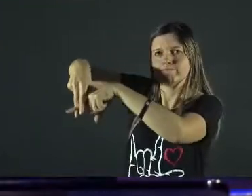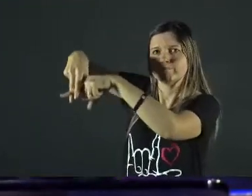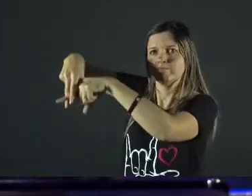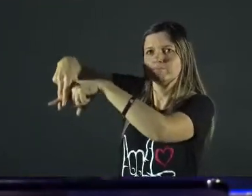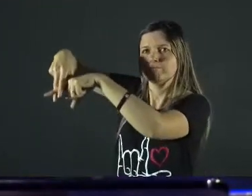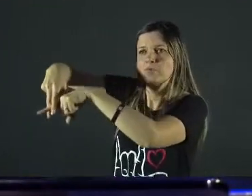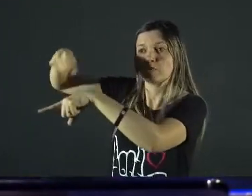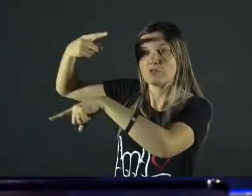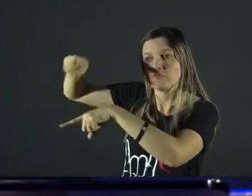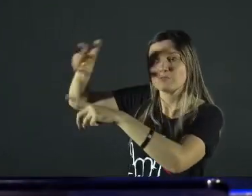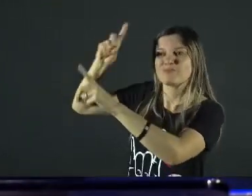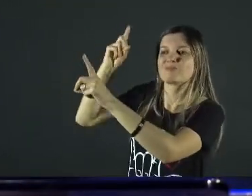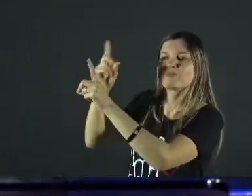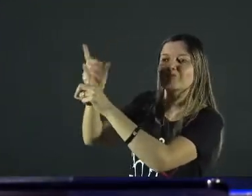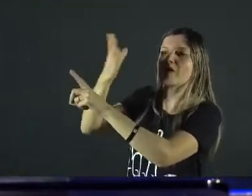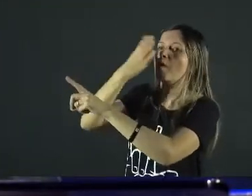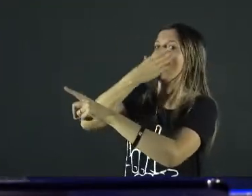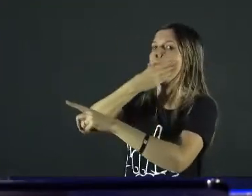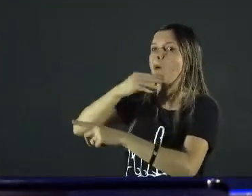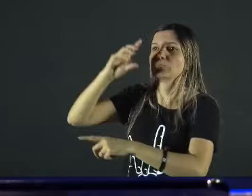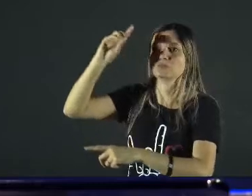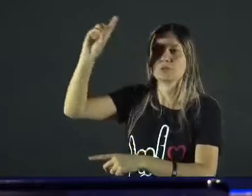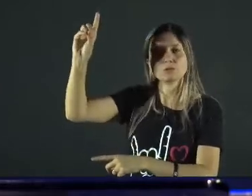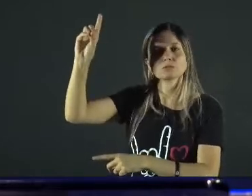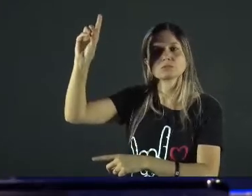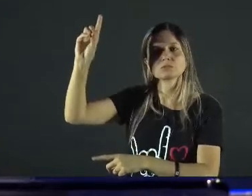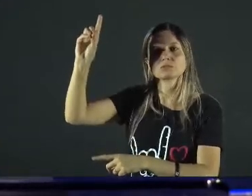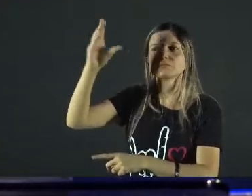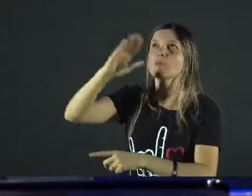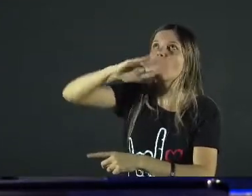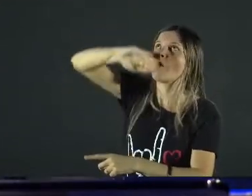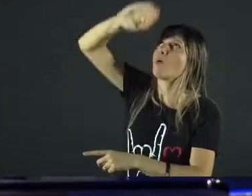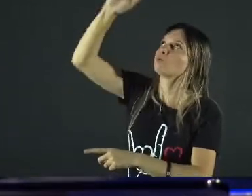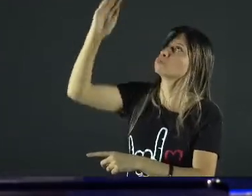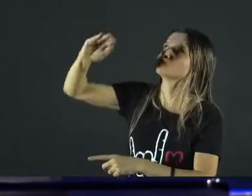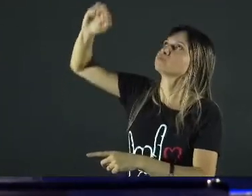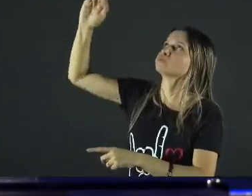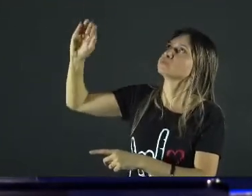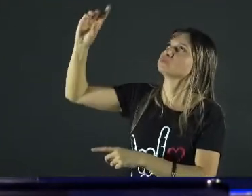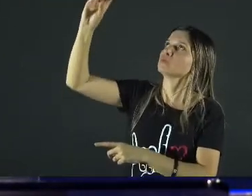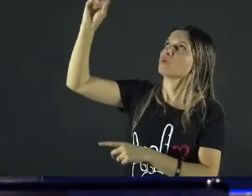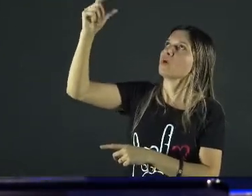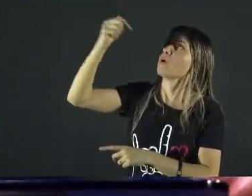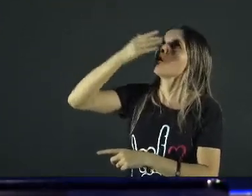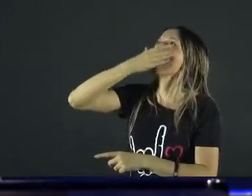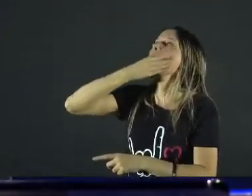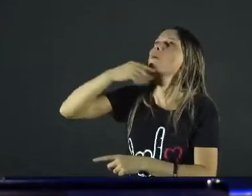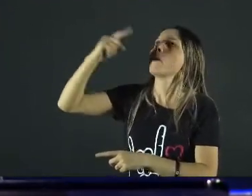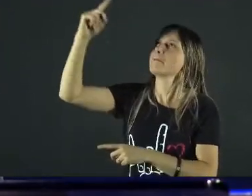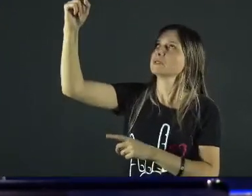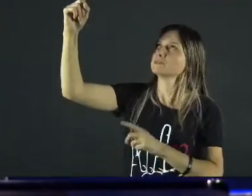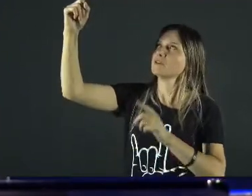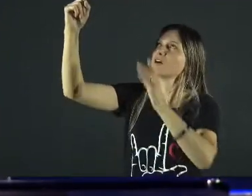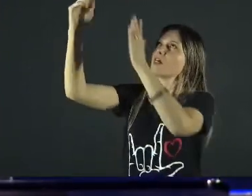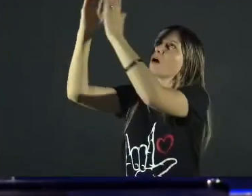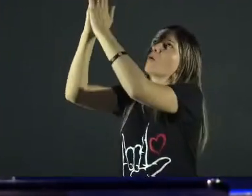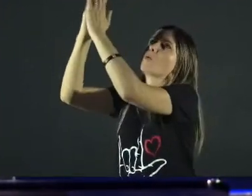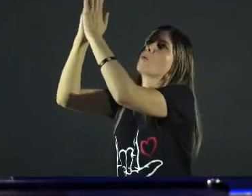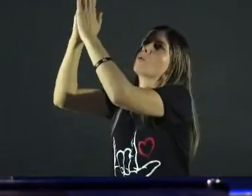profeta. E o profeta Eliseu estava lá em cima do Monte Carmelo, buscando a presença do